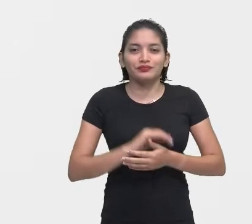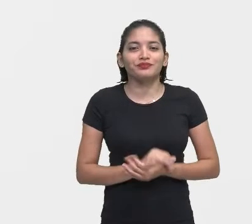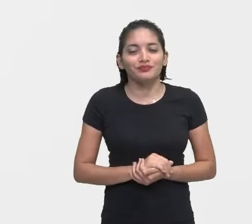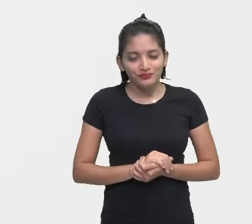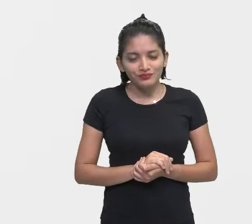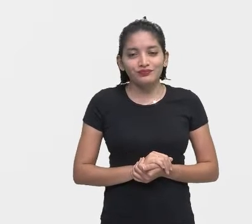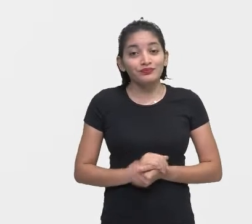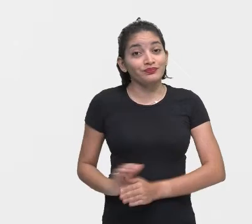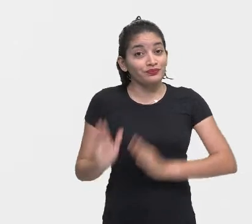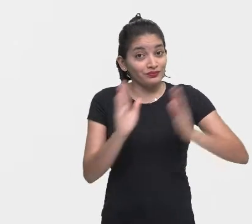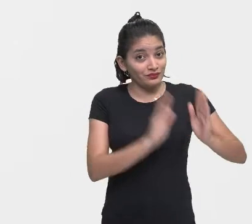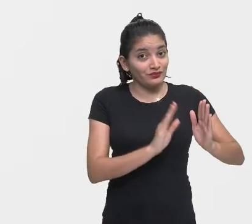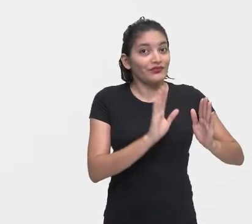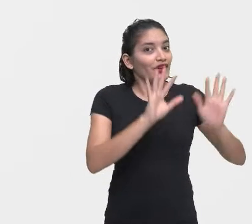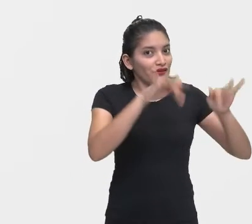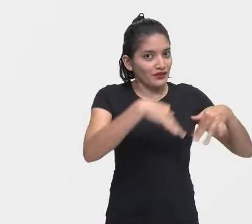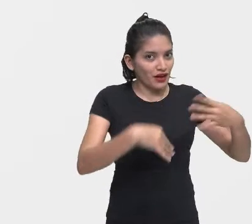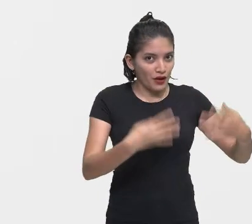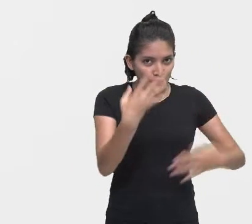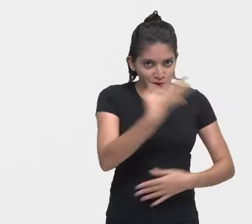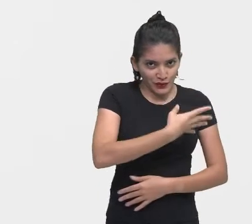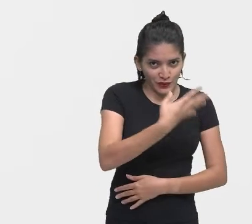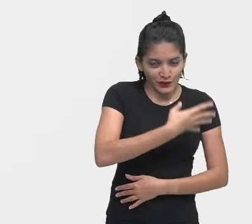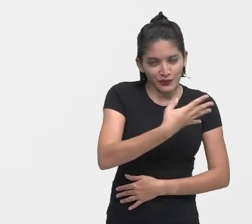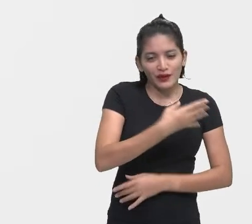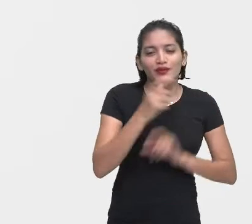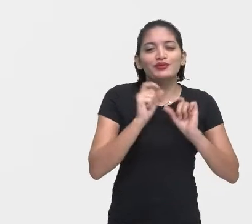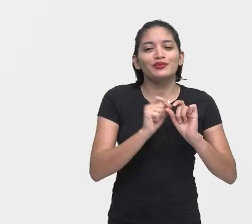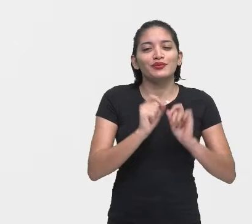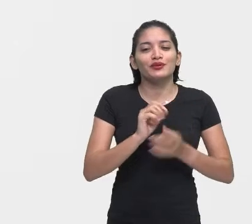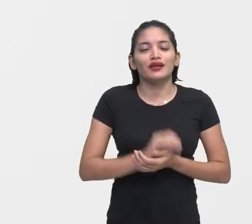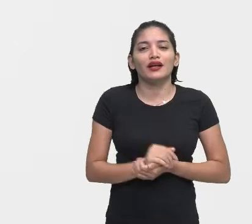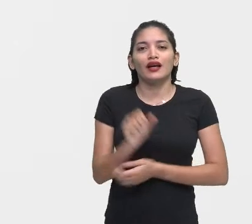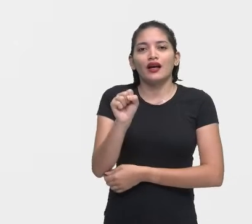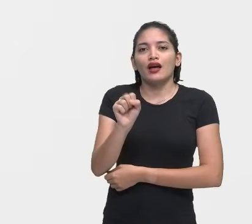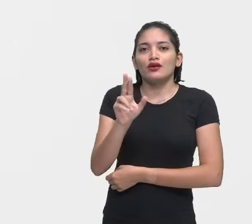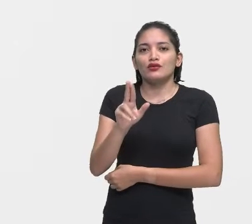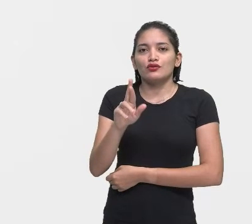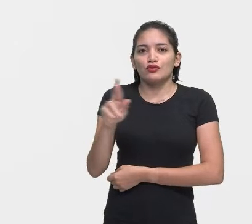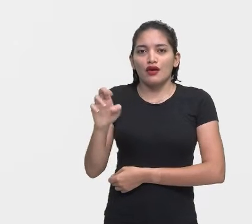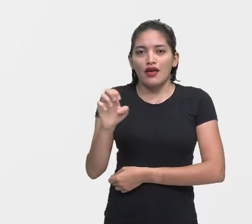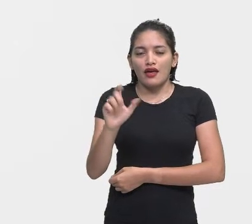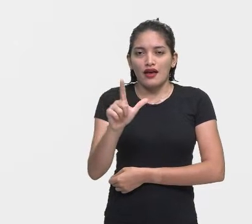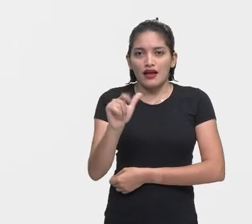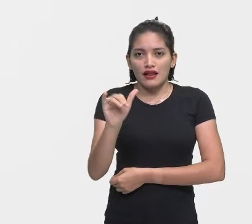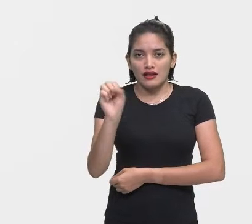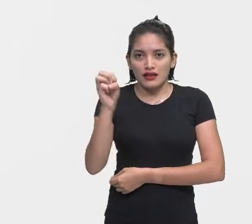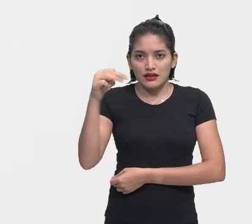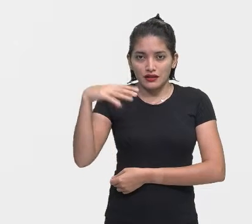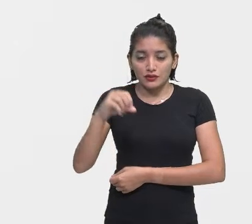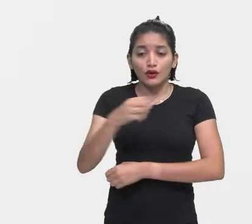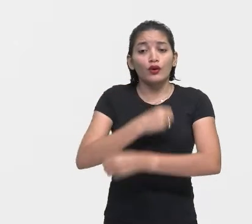1974. E por último, nós temos o surrealismo, de